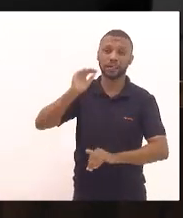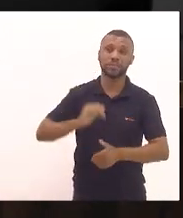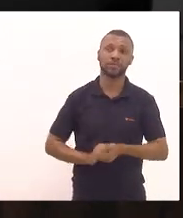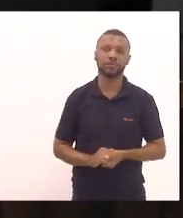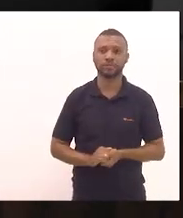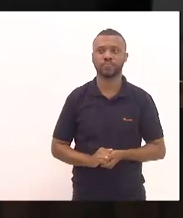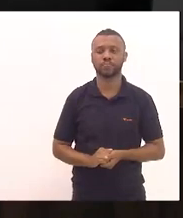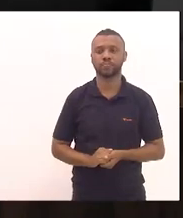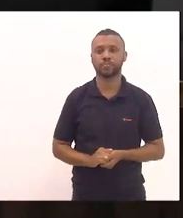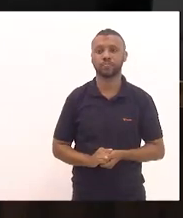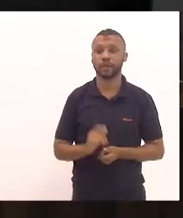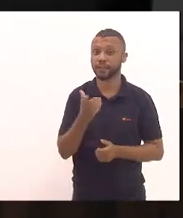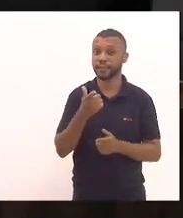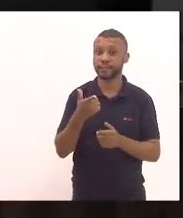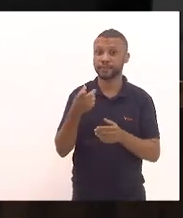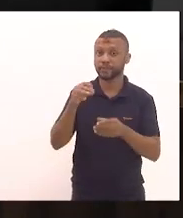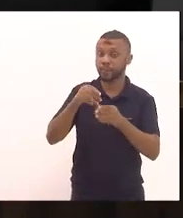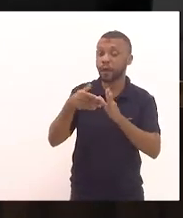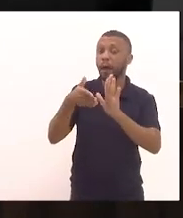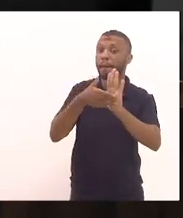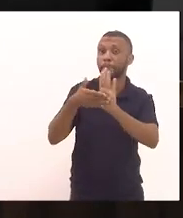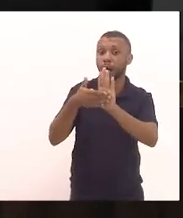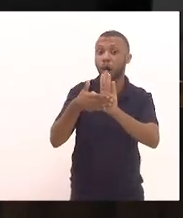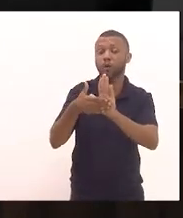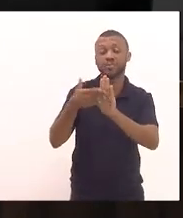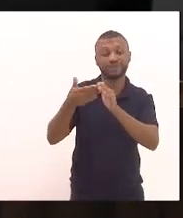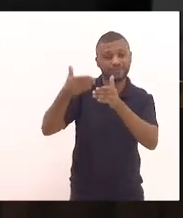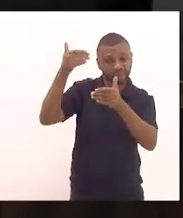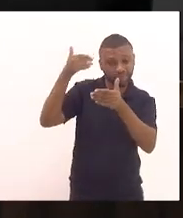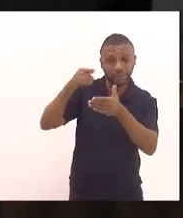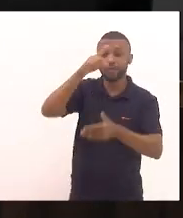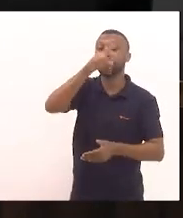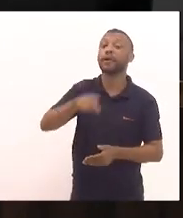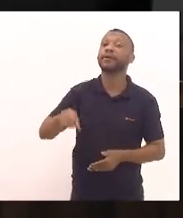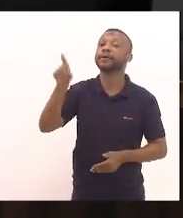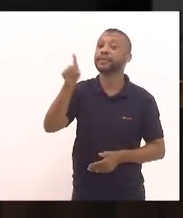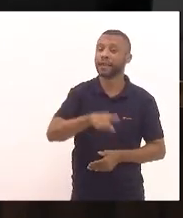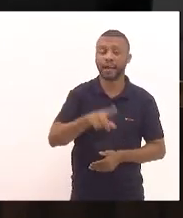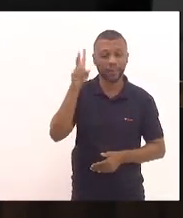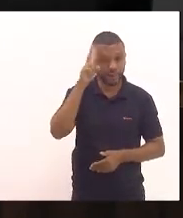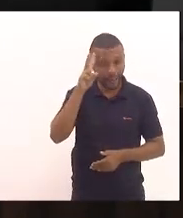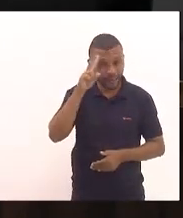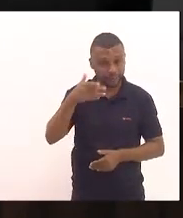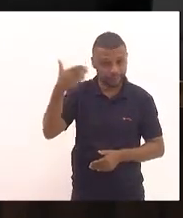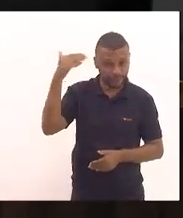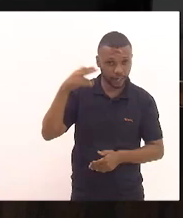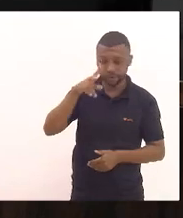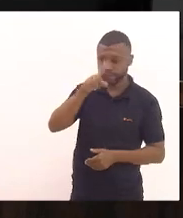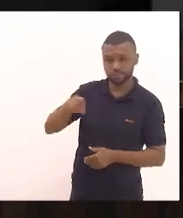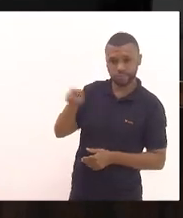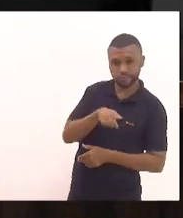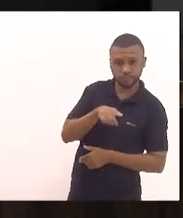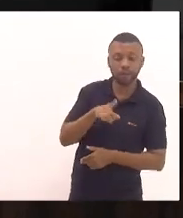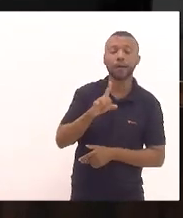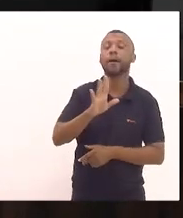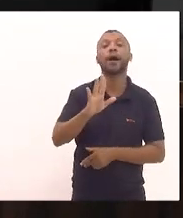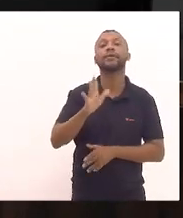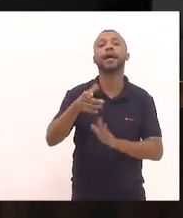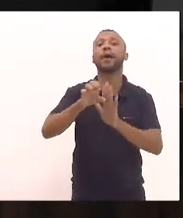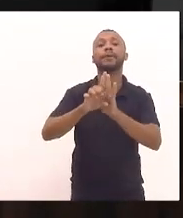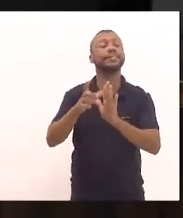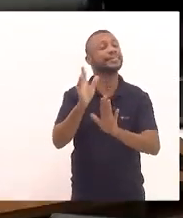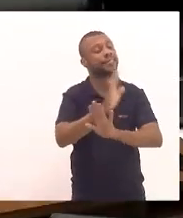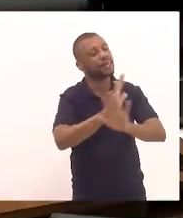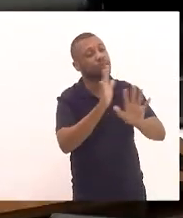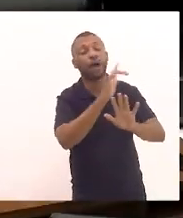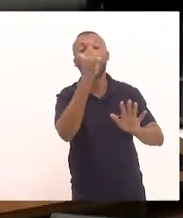Não, ele estava na pauta, ele saiu da pauta da outra vez. Mas cadê as emendas? Não, presidente, esse